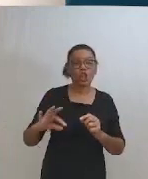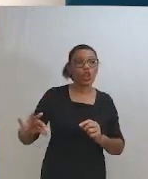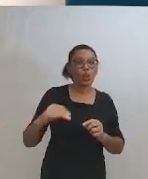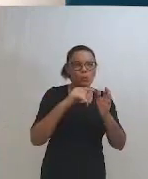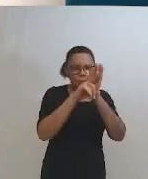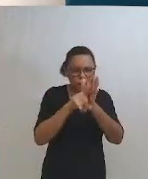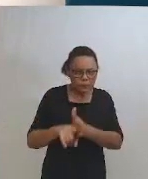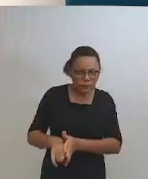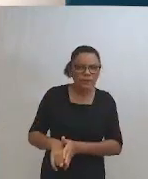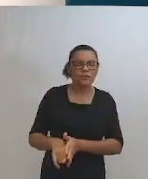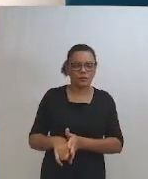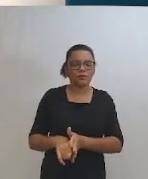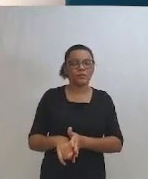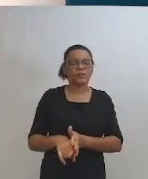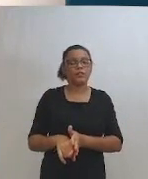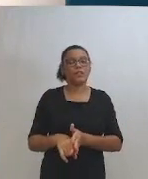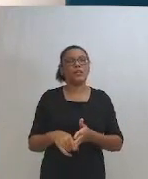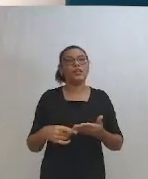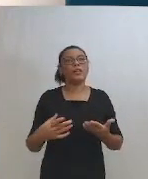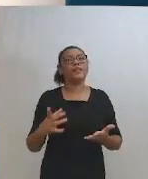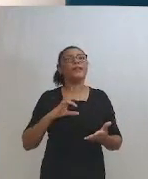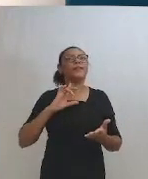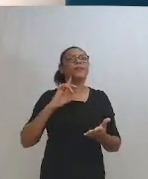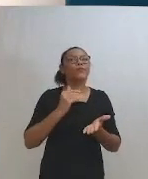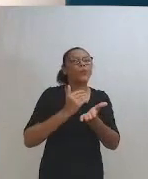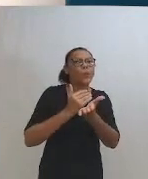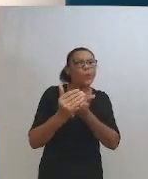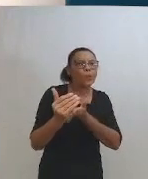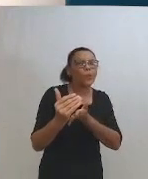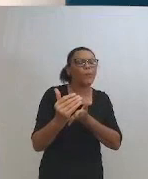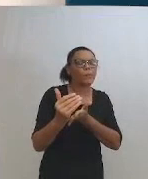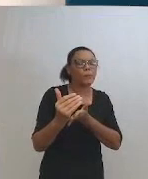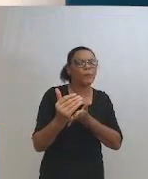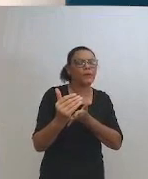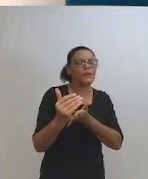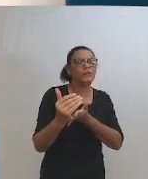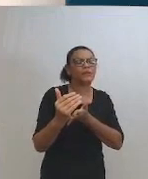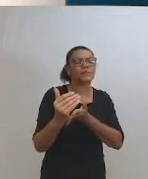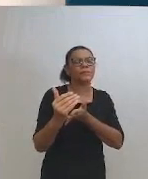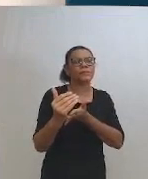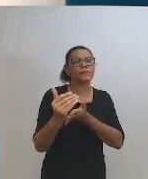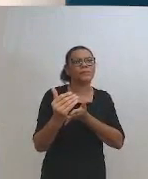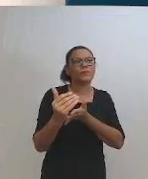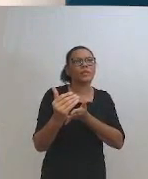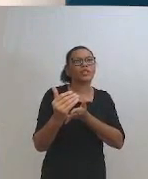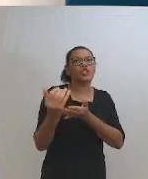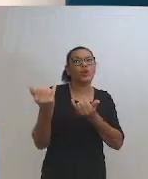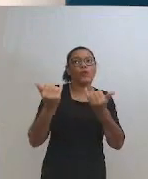impetração, tido origem no que eles chamam de informante confidencial.